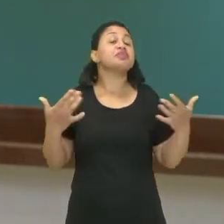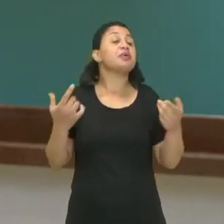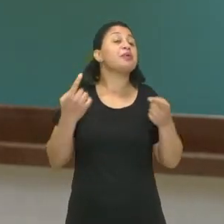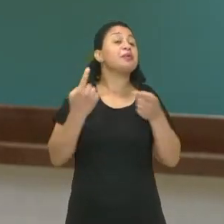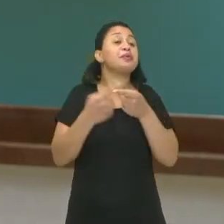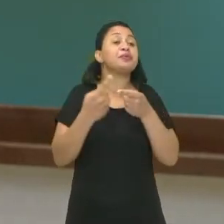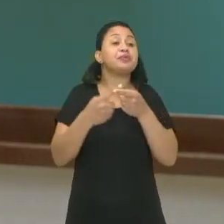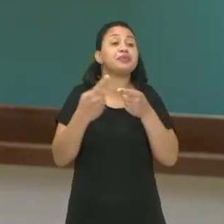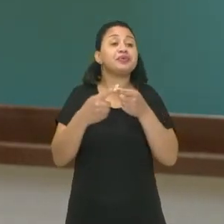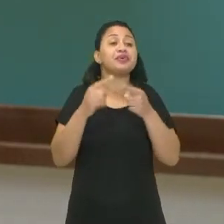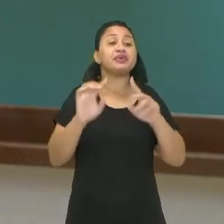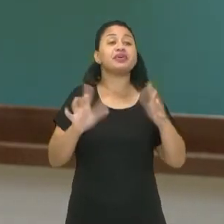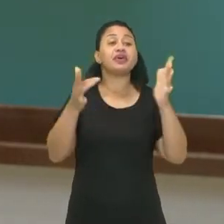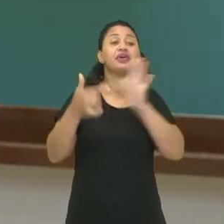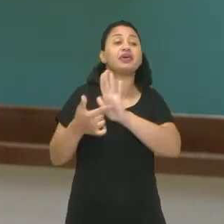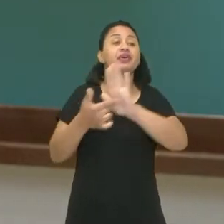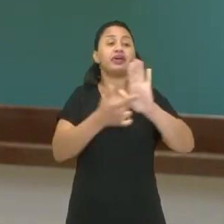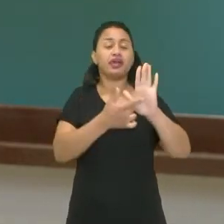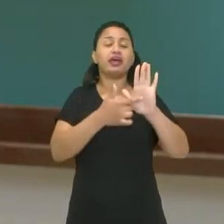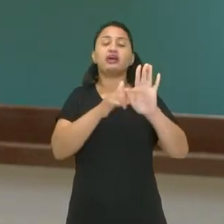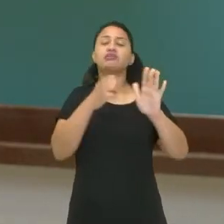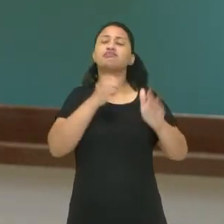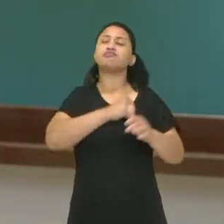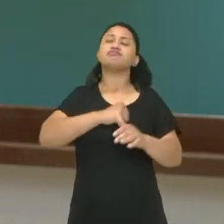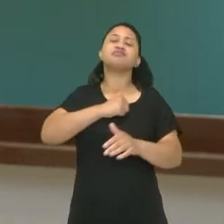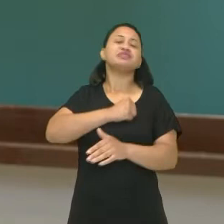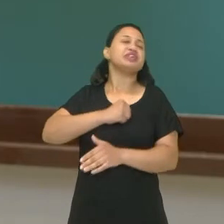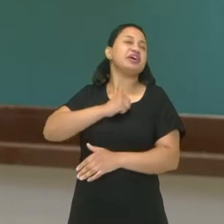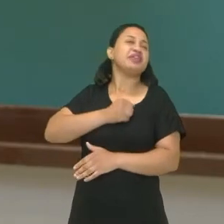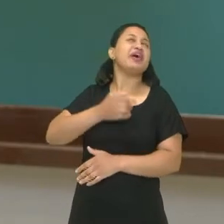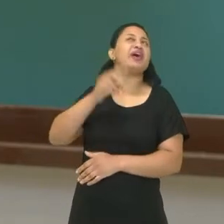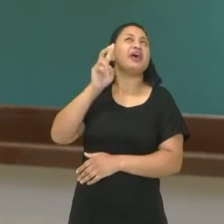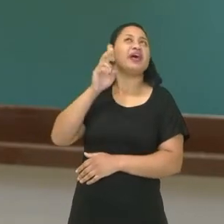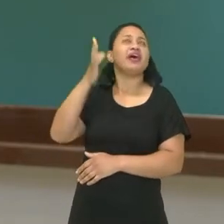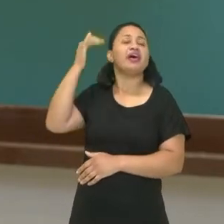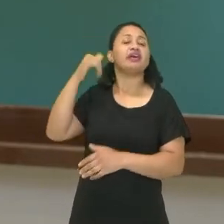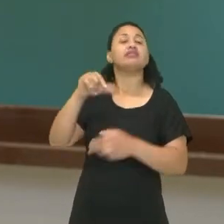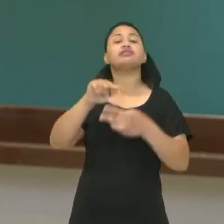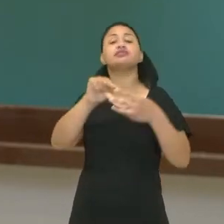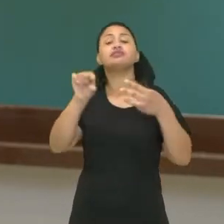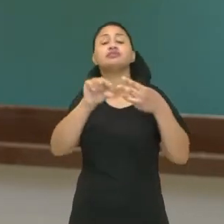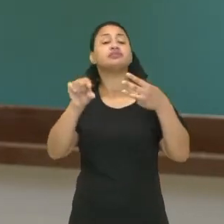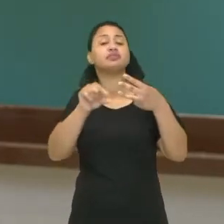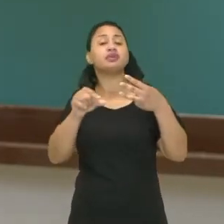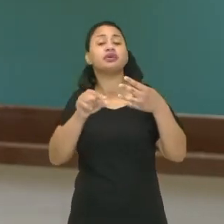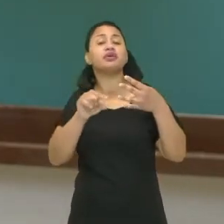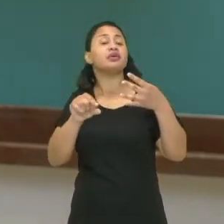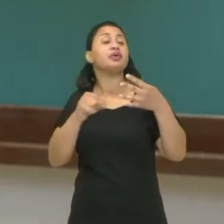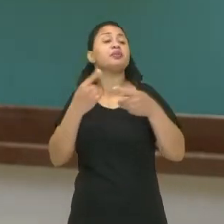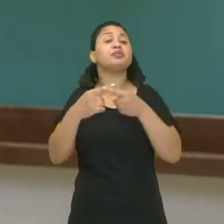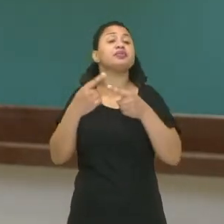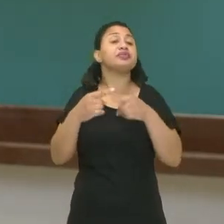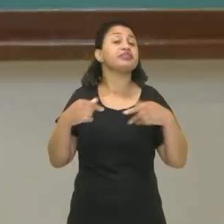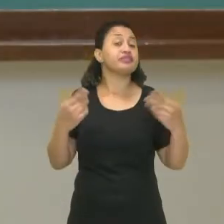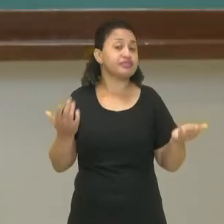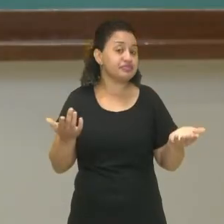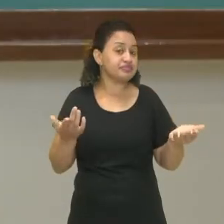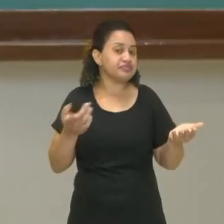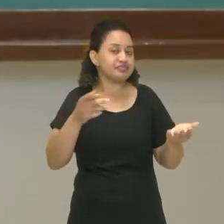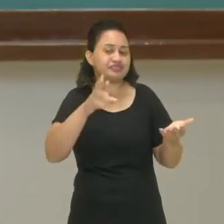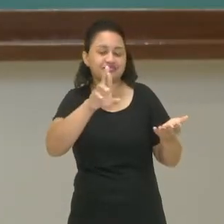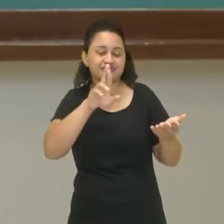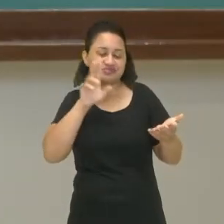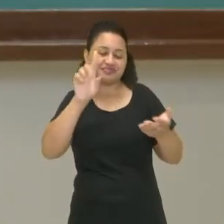qual motivo ocorre a apresentação saudosista no primeiro quarteto do poema da nossa querida Francisca Júlia?